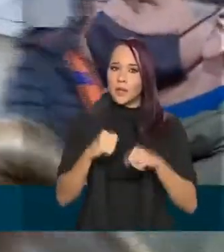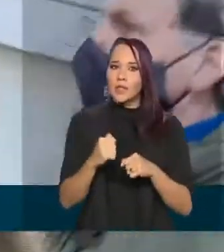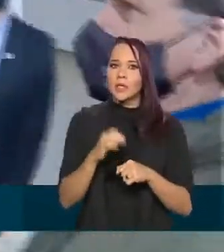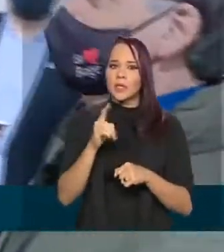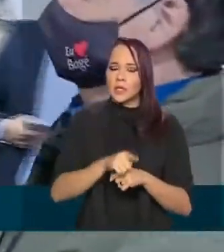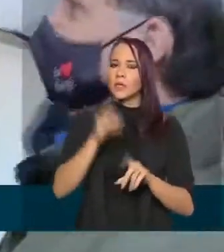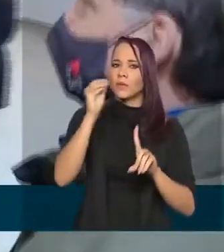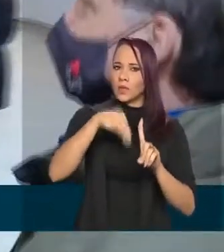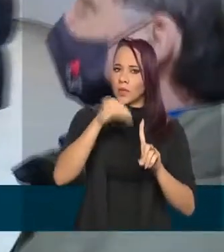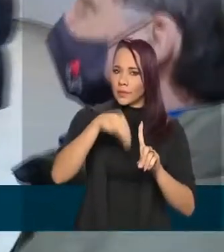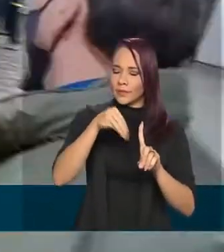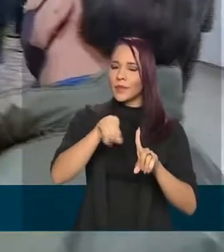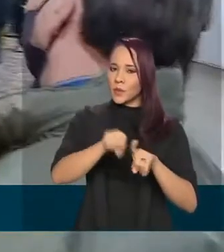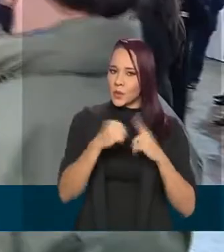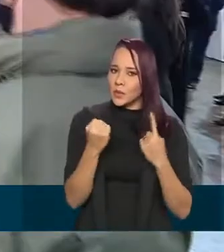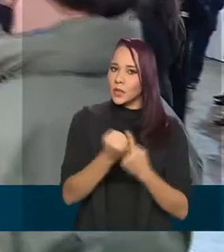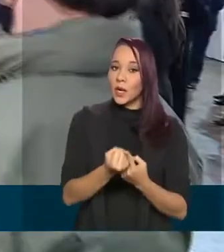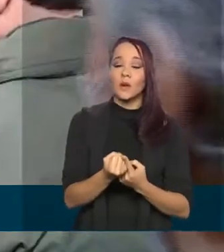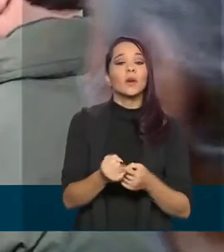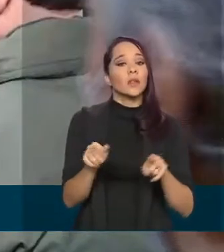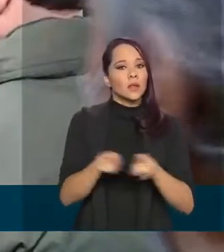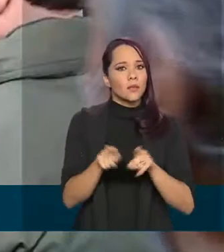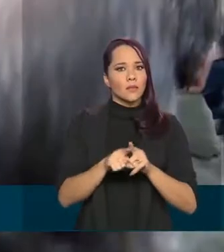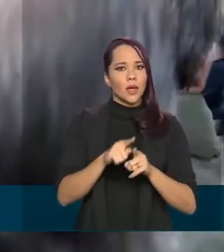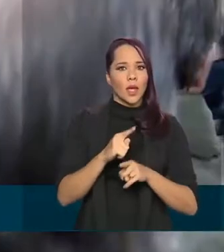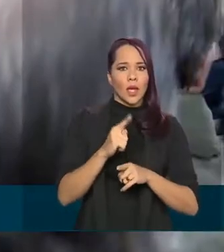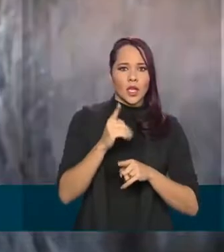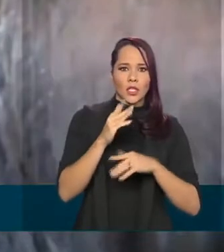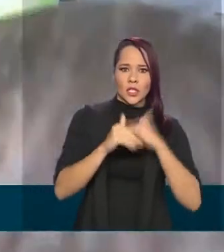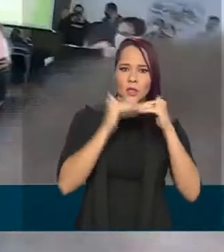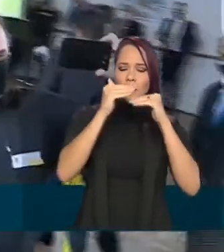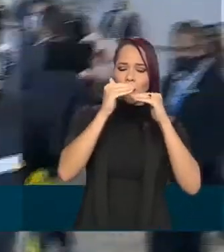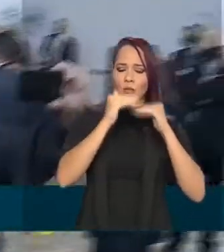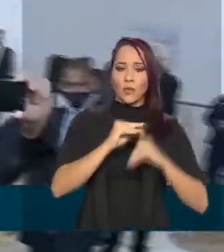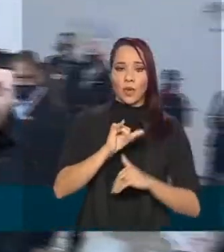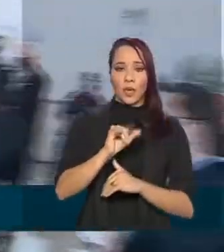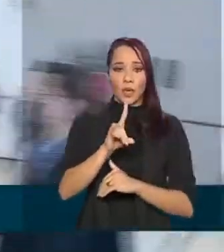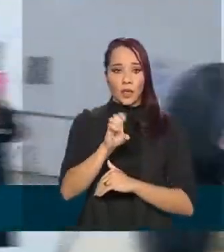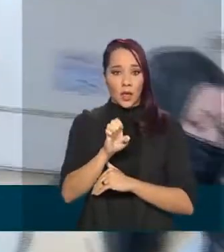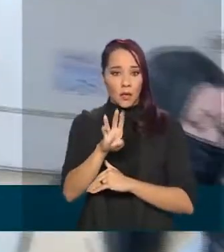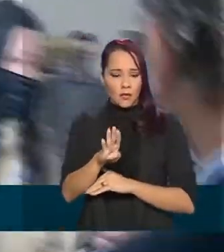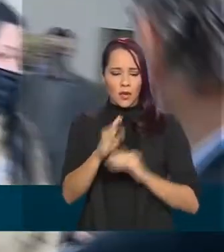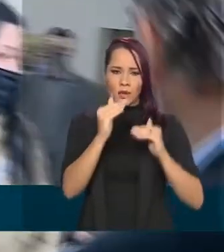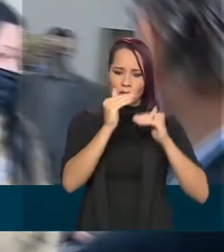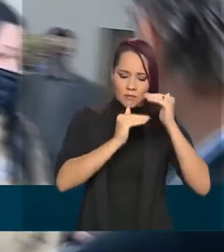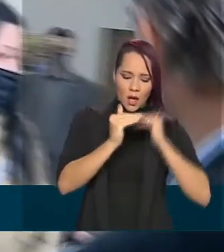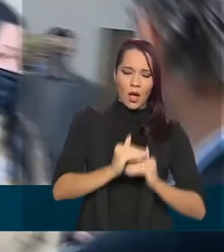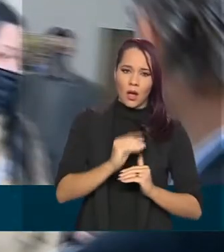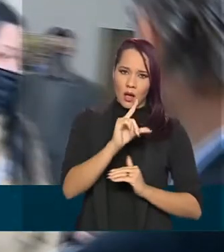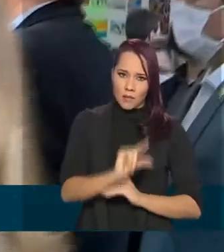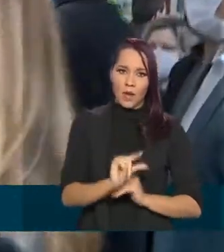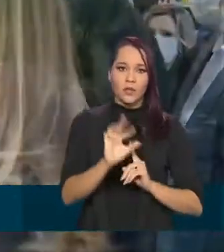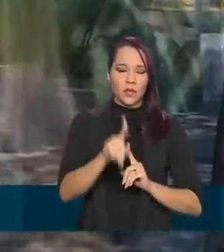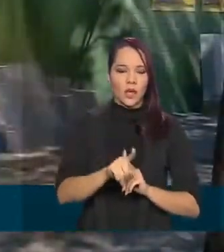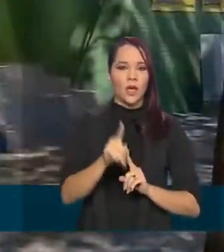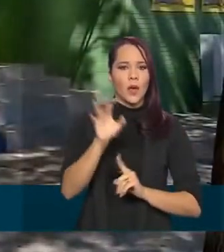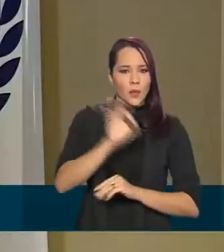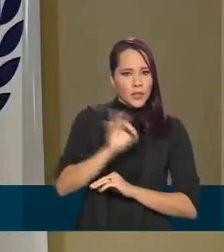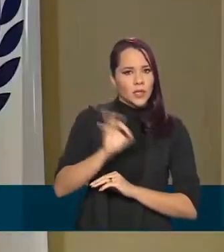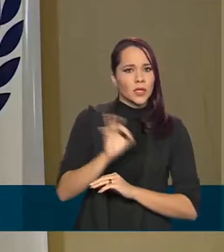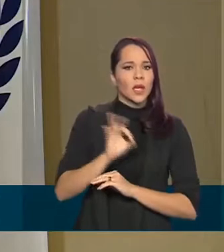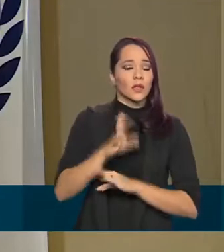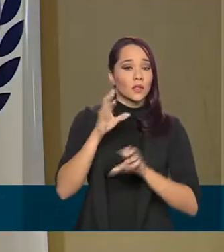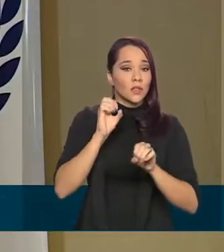de vulnerabilidade social e com baixo desempenho no IDEB, que é o Índice de Desenvolvimento